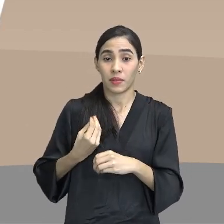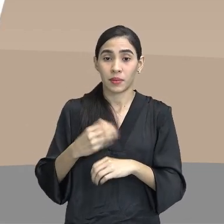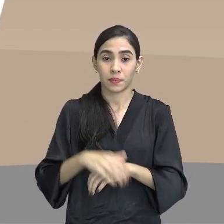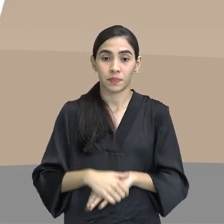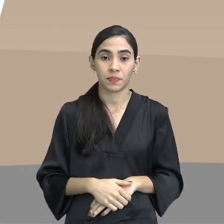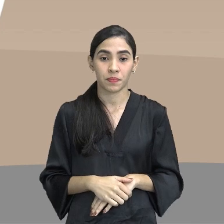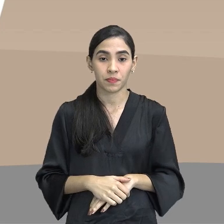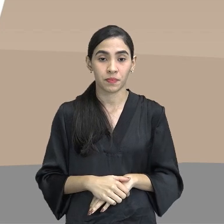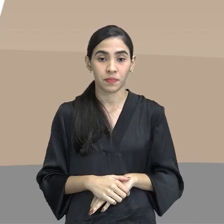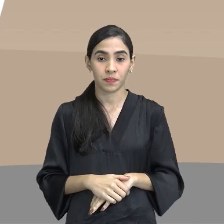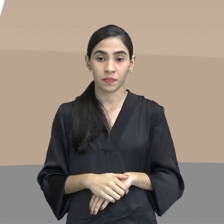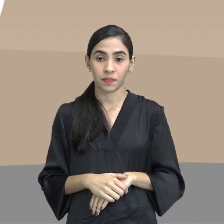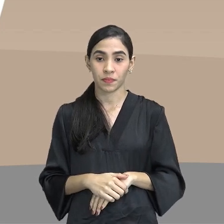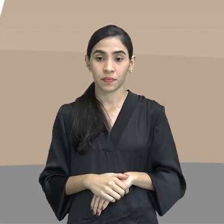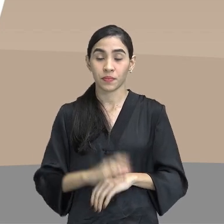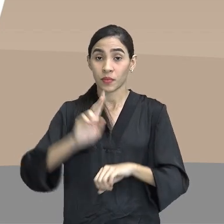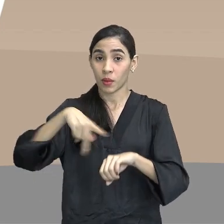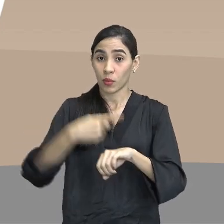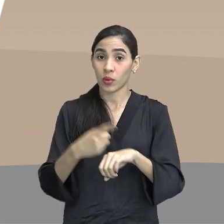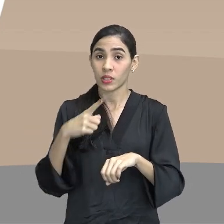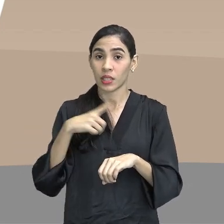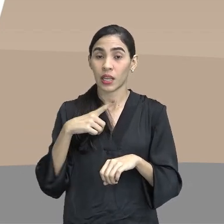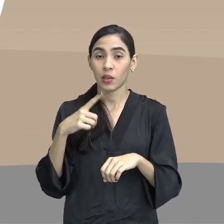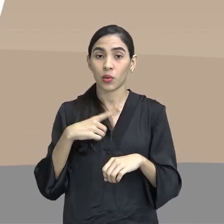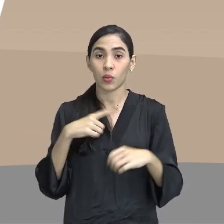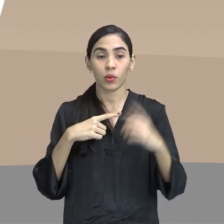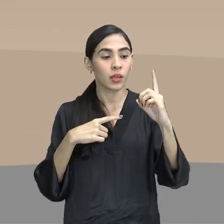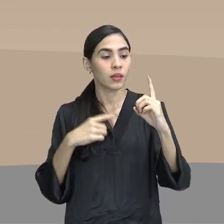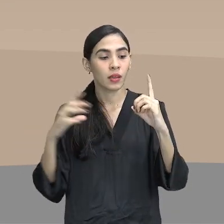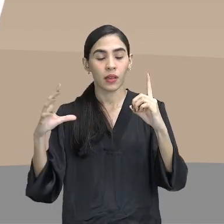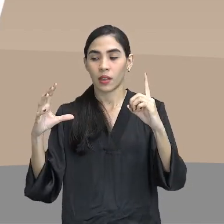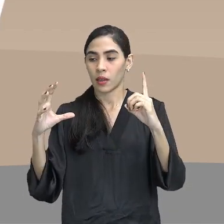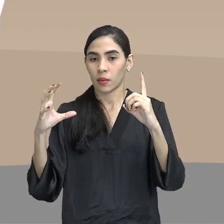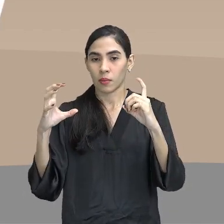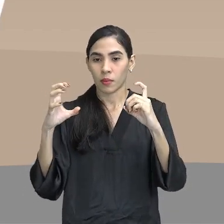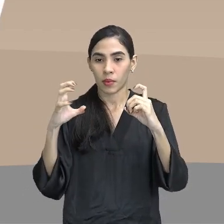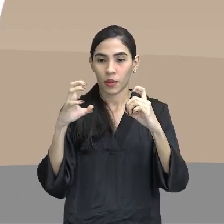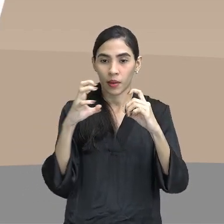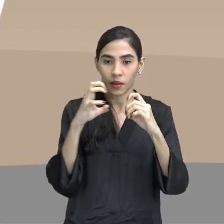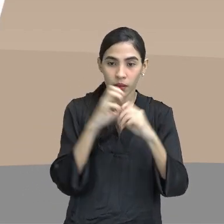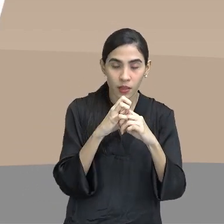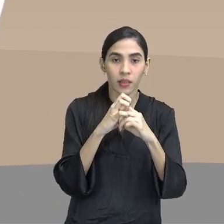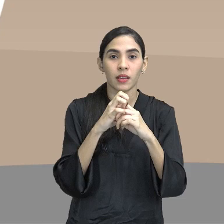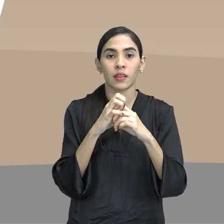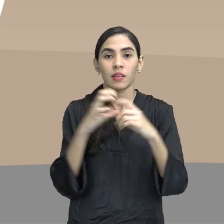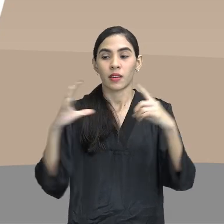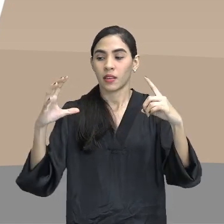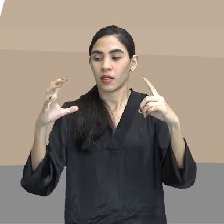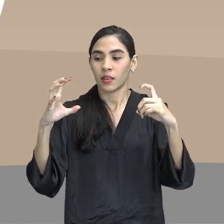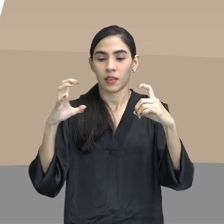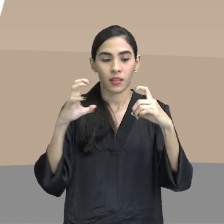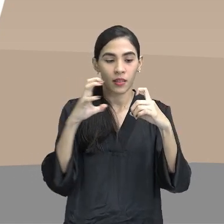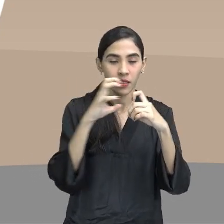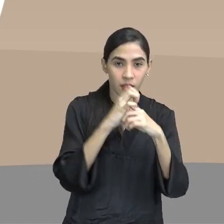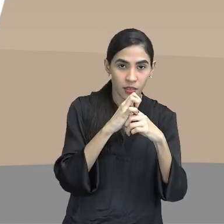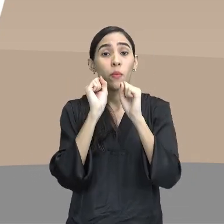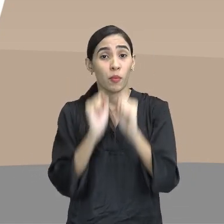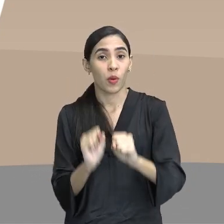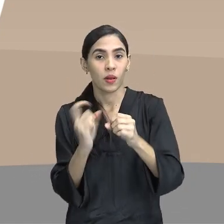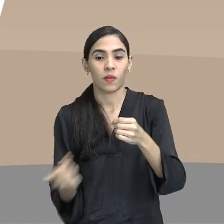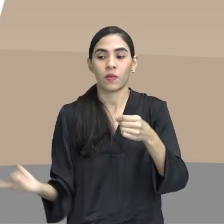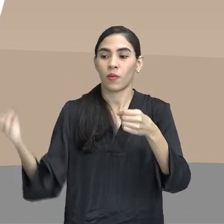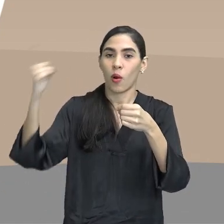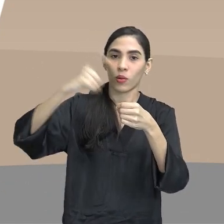E aí nós temos também, né, a decomposição, que é a continuação aí do nosso ciclo, né? Para que esse elemento ele possa voltar